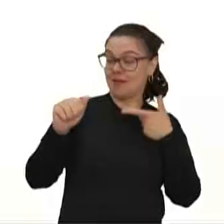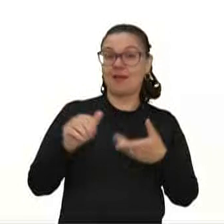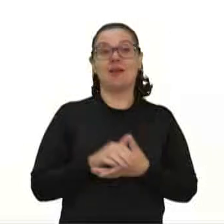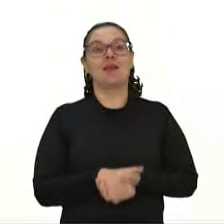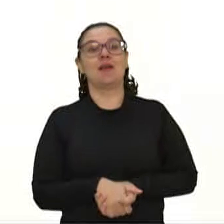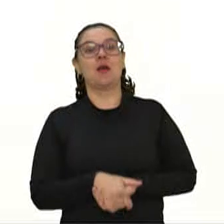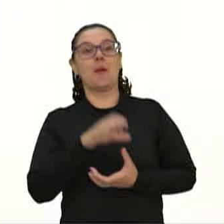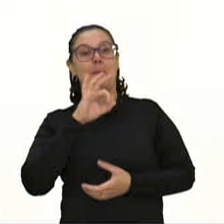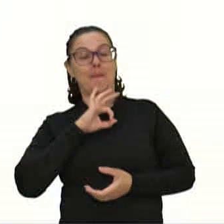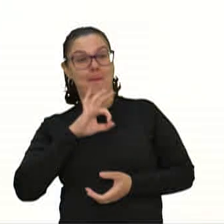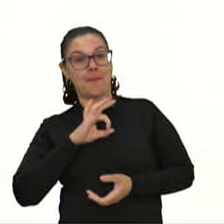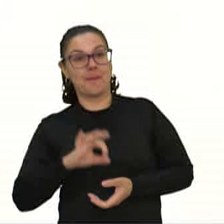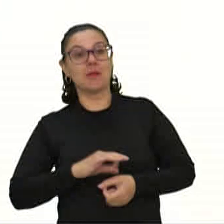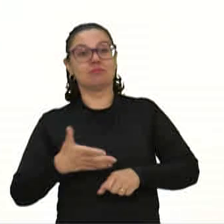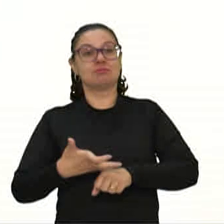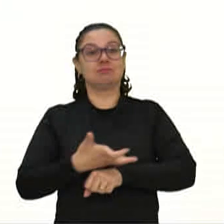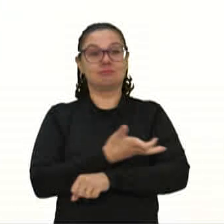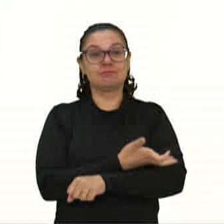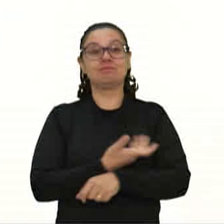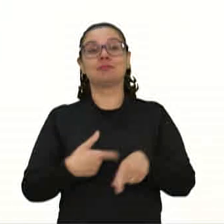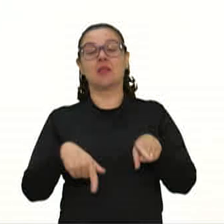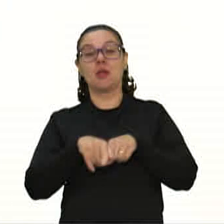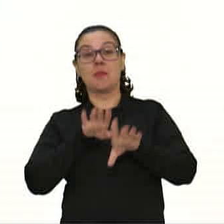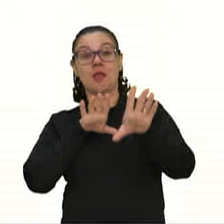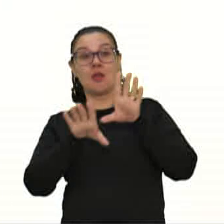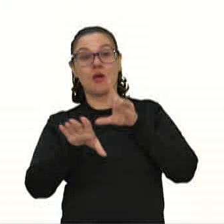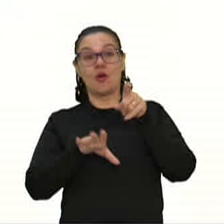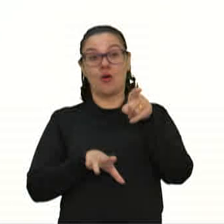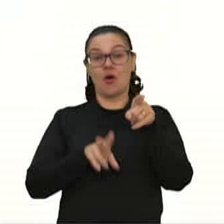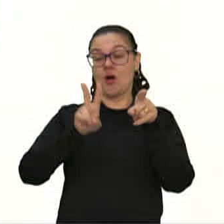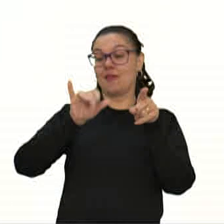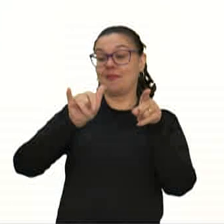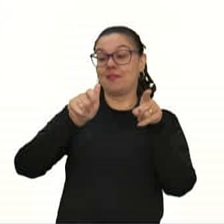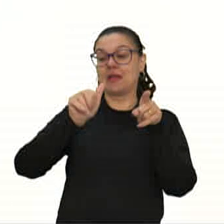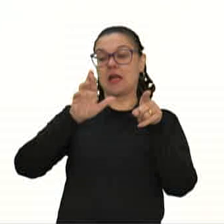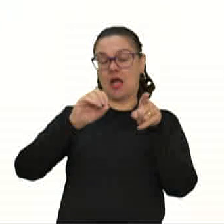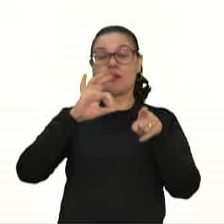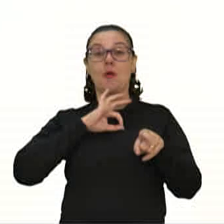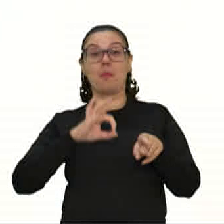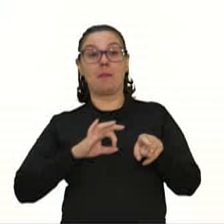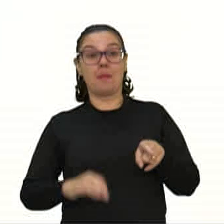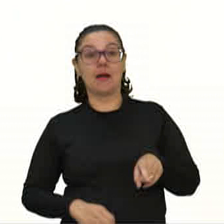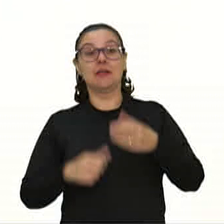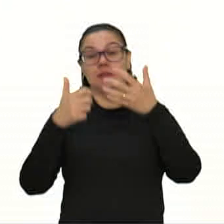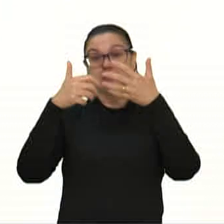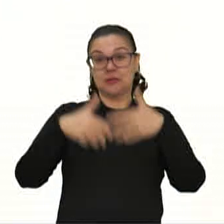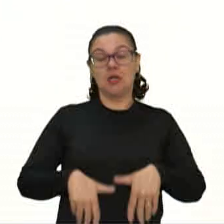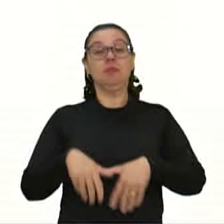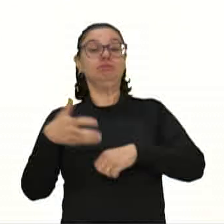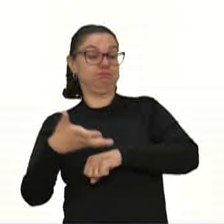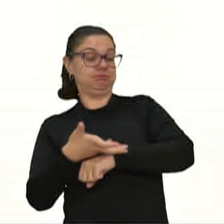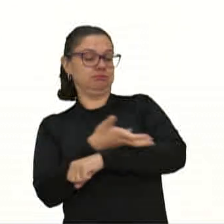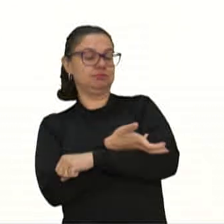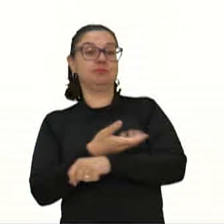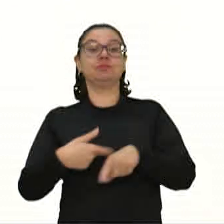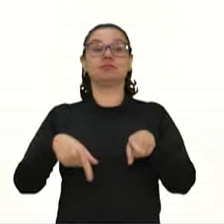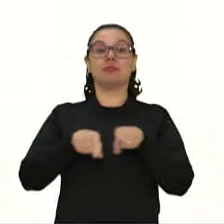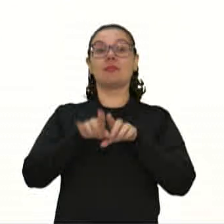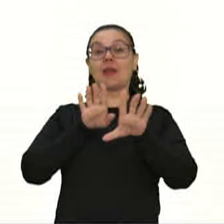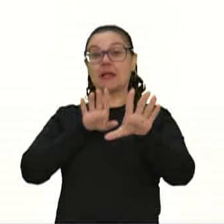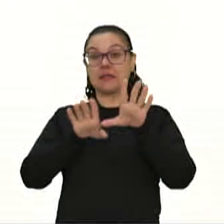A, padre, comovente, ponderação. Vigário significa padre, dramática, comovente, e